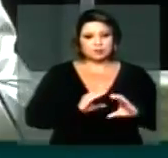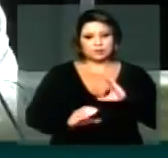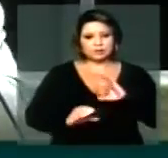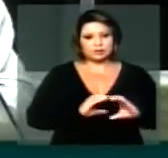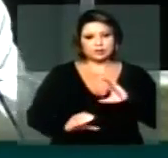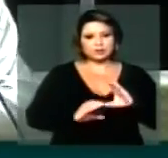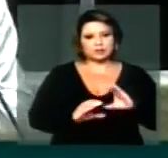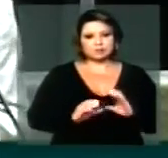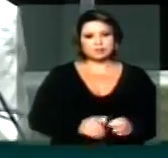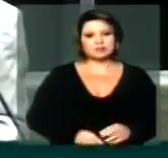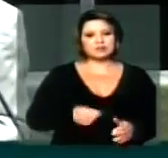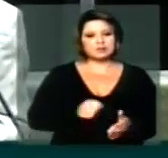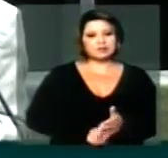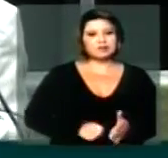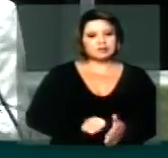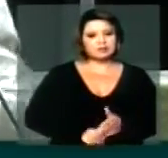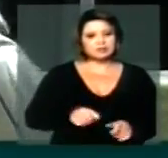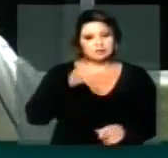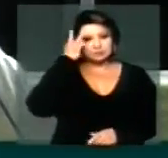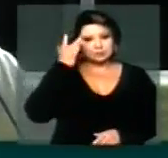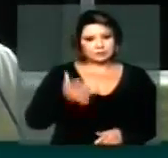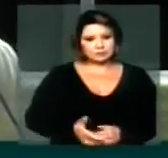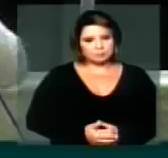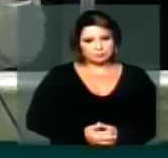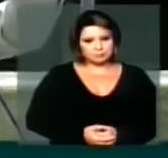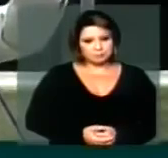comunicação indica muitos casos.